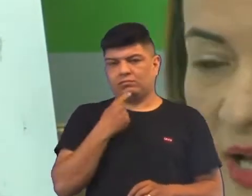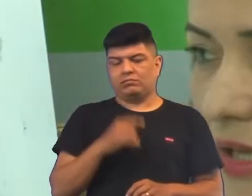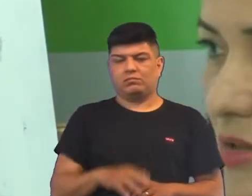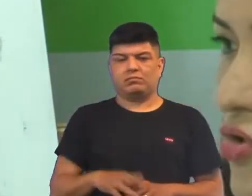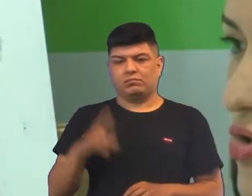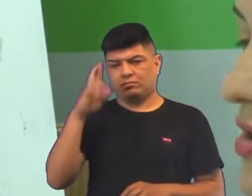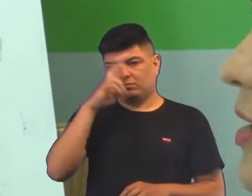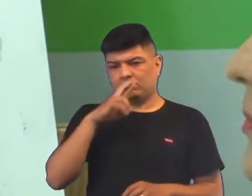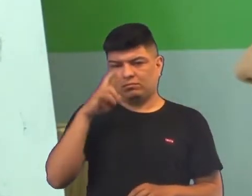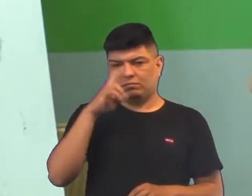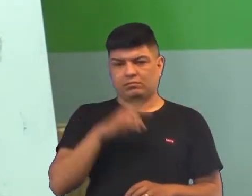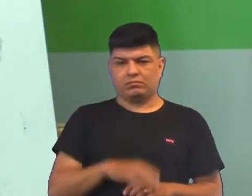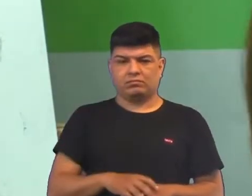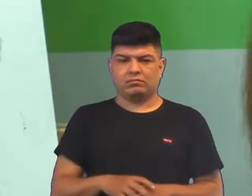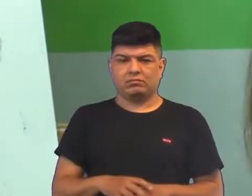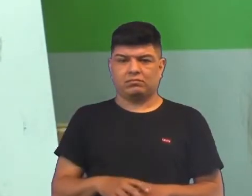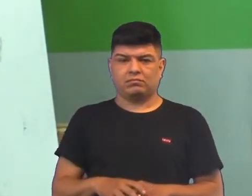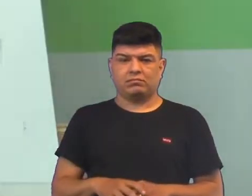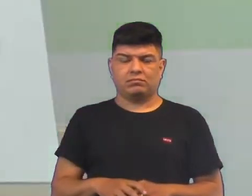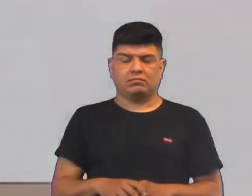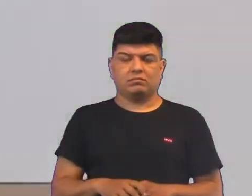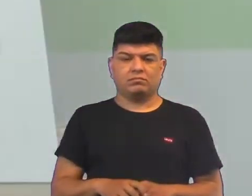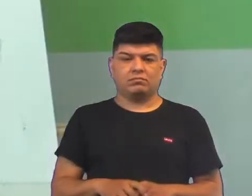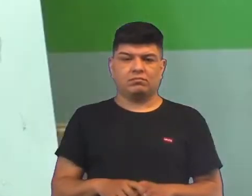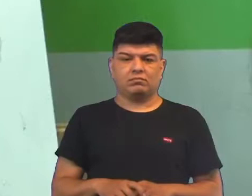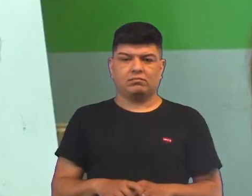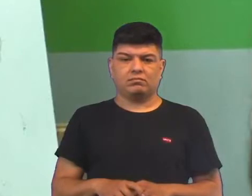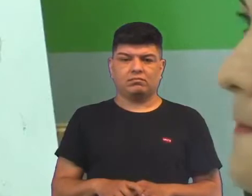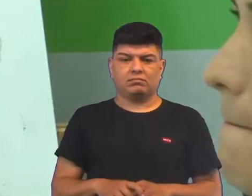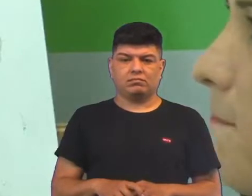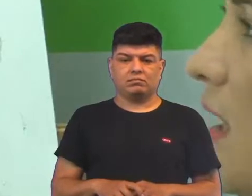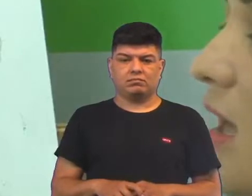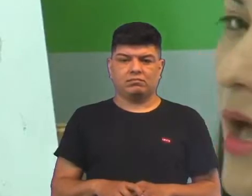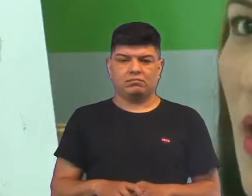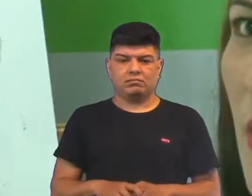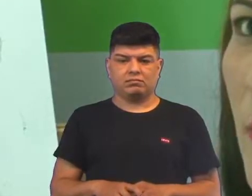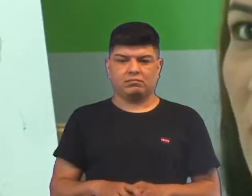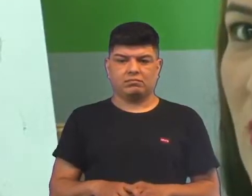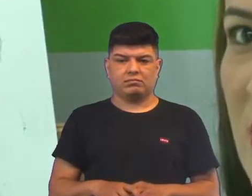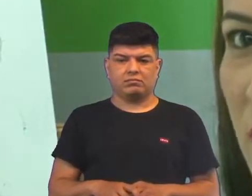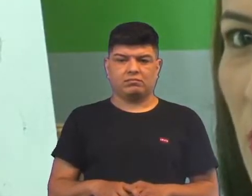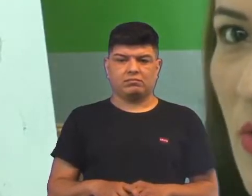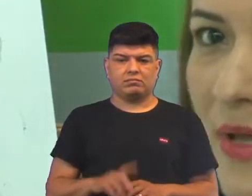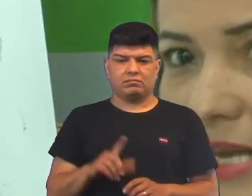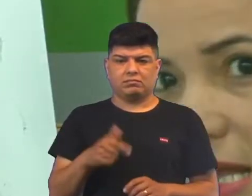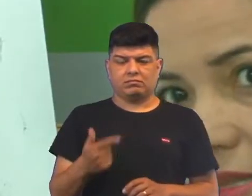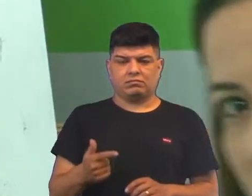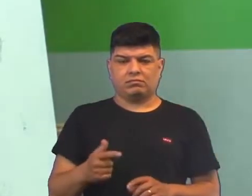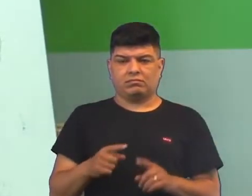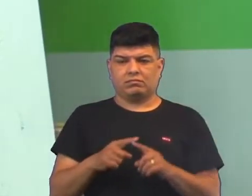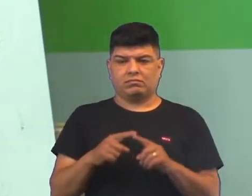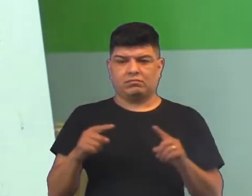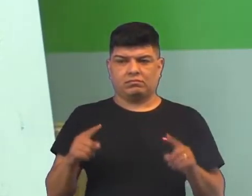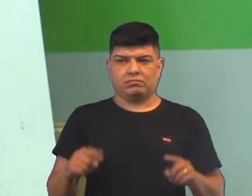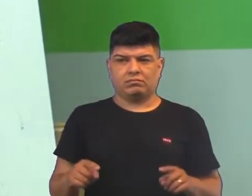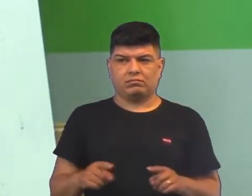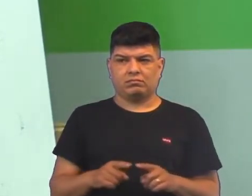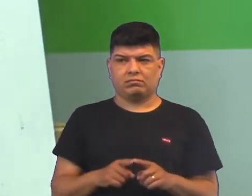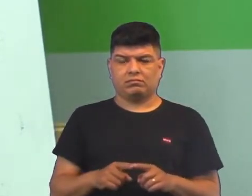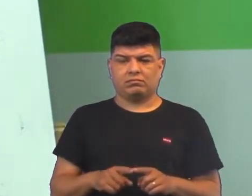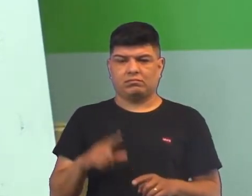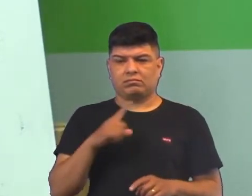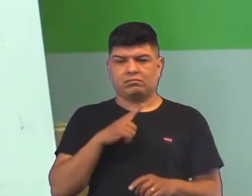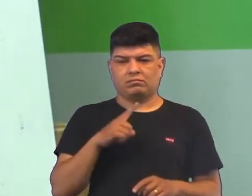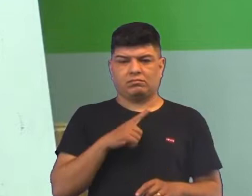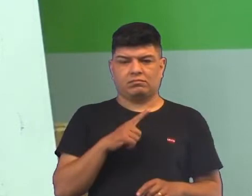você verificar aqui. Deixa eu só dar uma apagadinha, tá? Pegando essa forma quadrada, eu tenho o seguinte